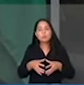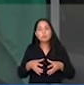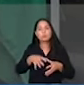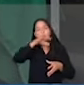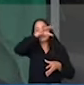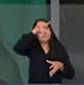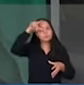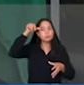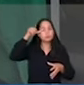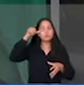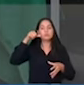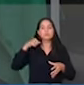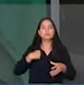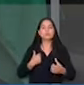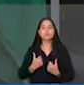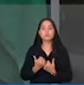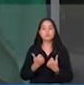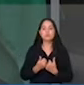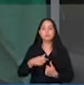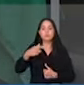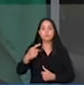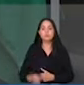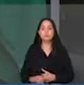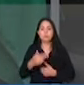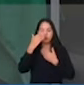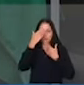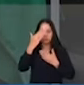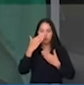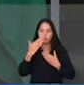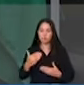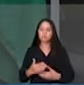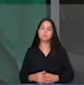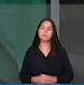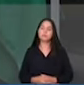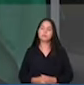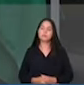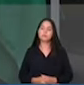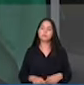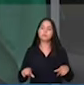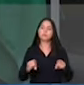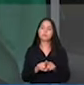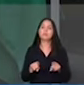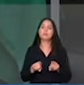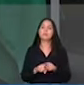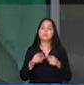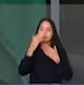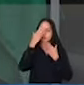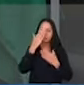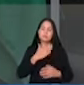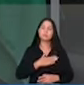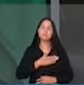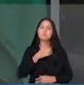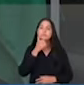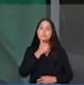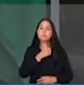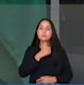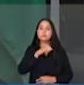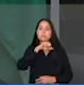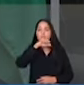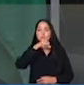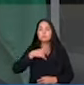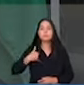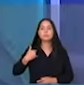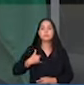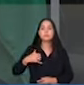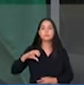Grosso para me prestigiar Quero agradecer também a minha mãezinha de 96 anos que